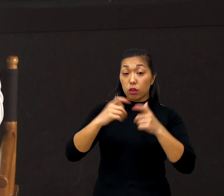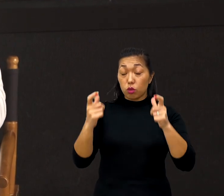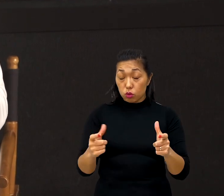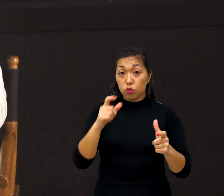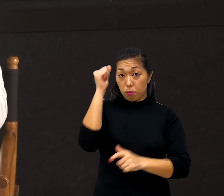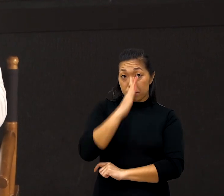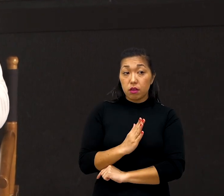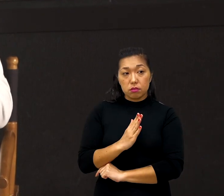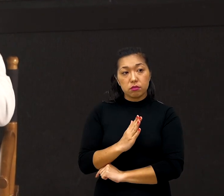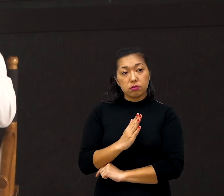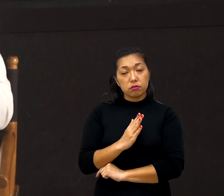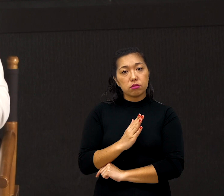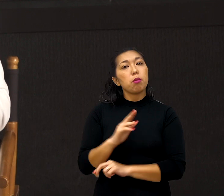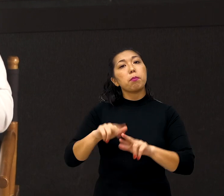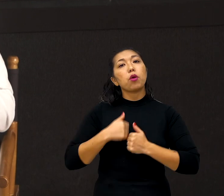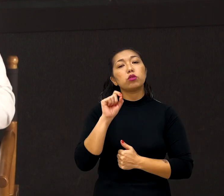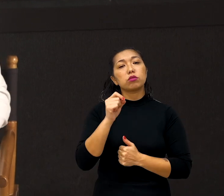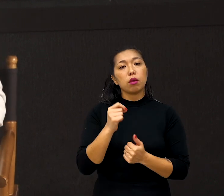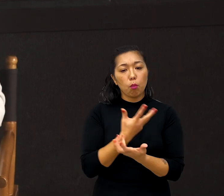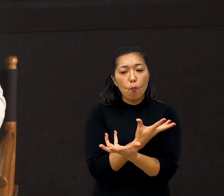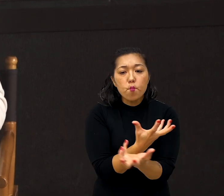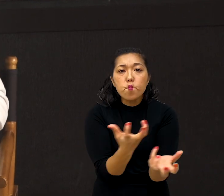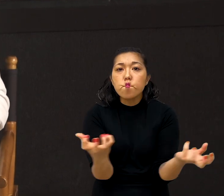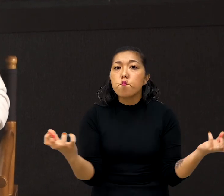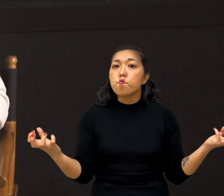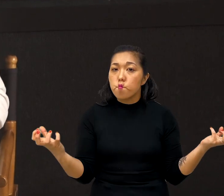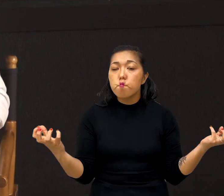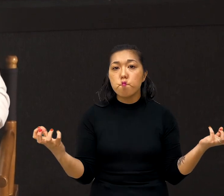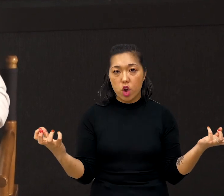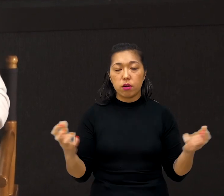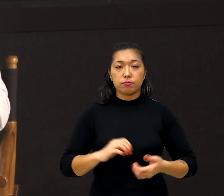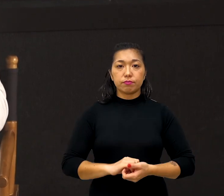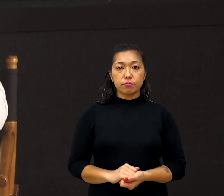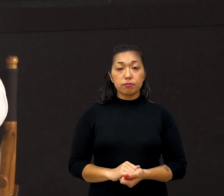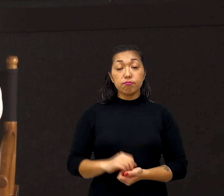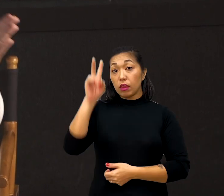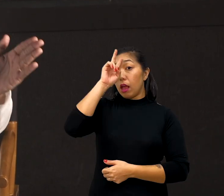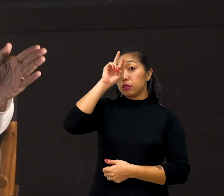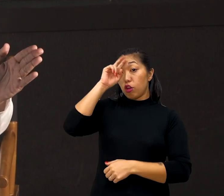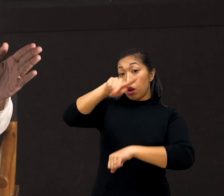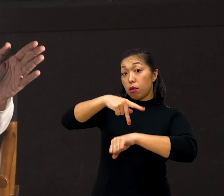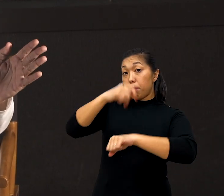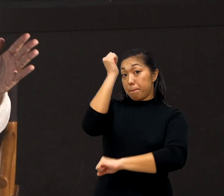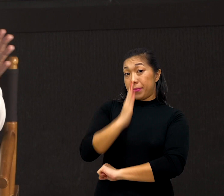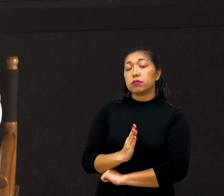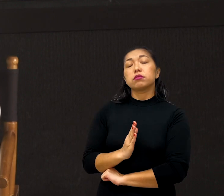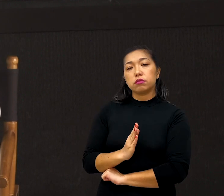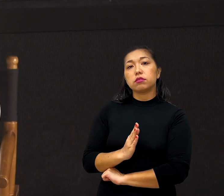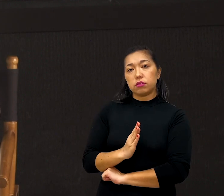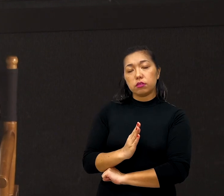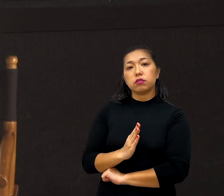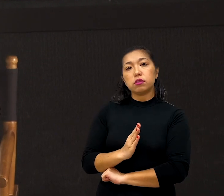do território brasileiro chama-se seca e caatinga. A história desse país é contada